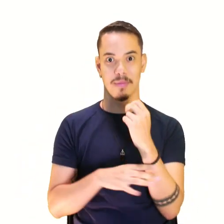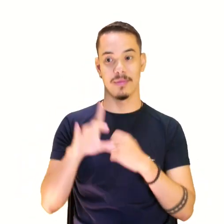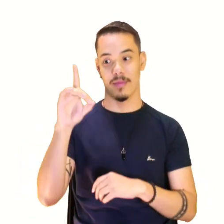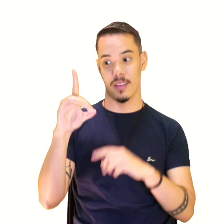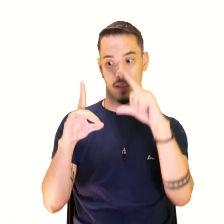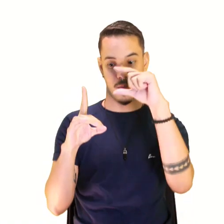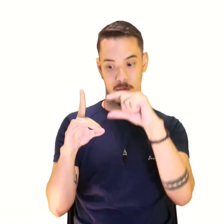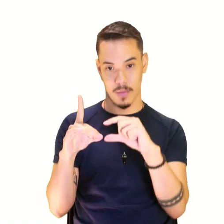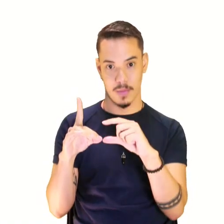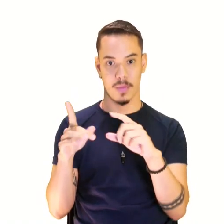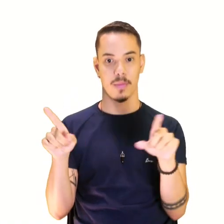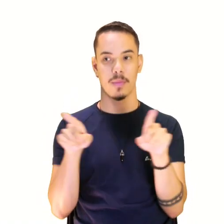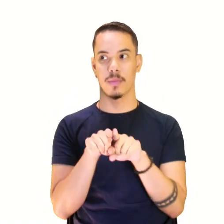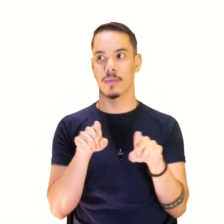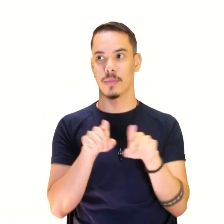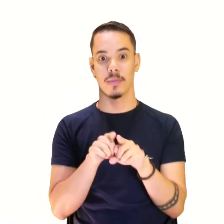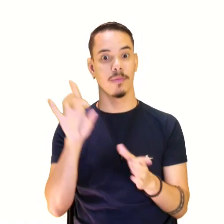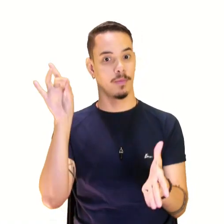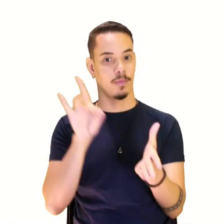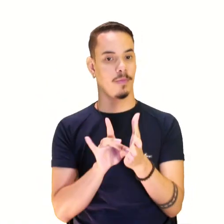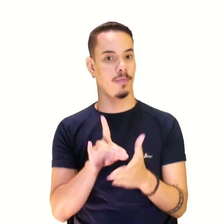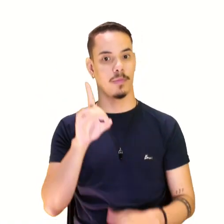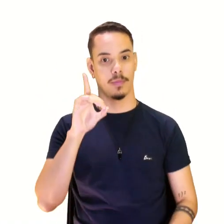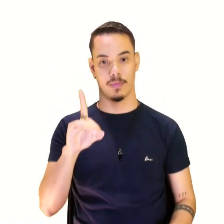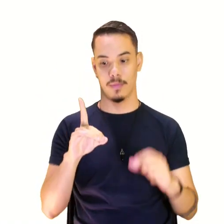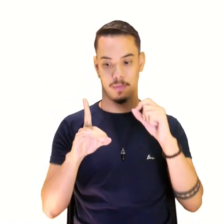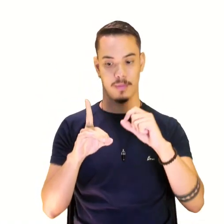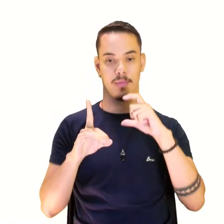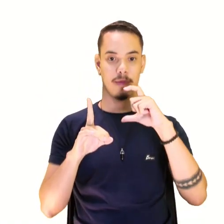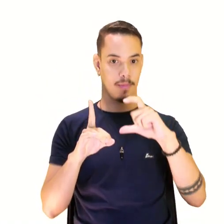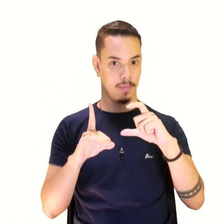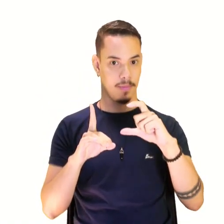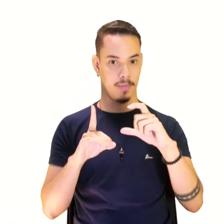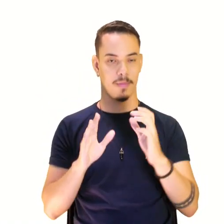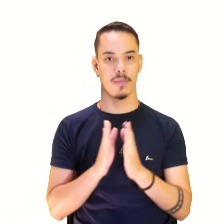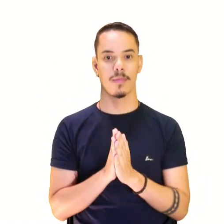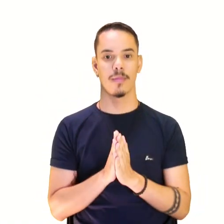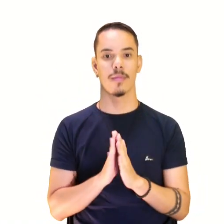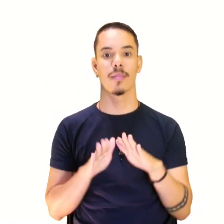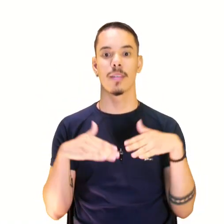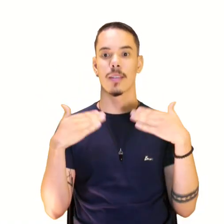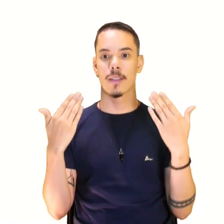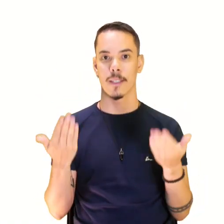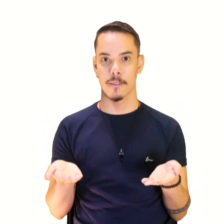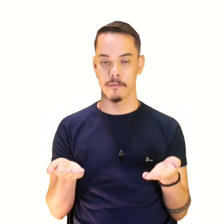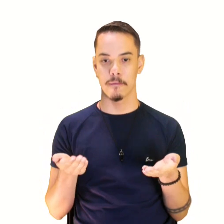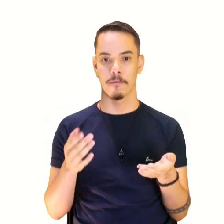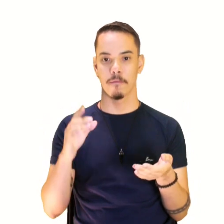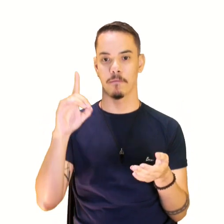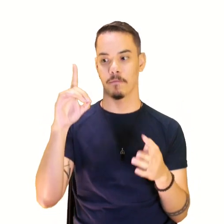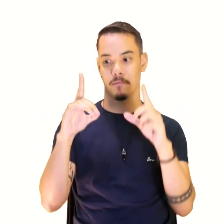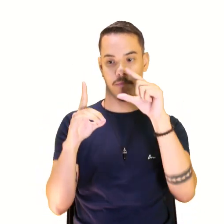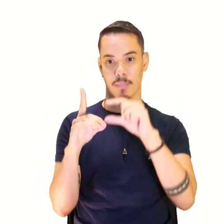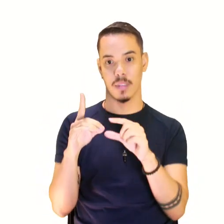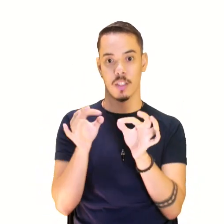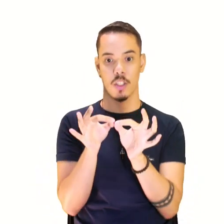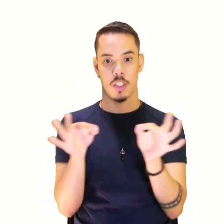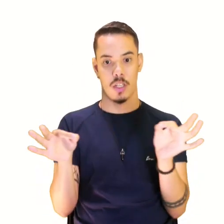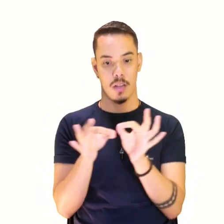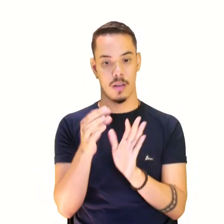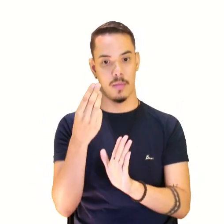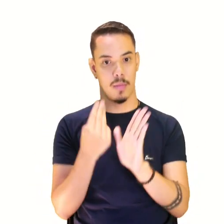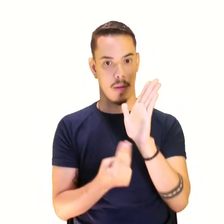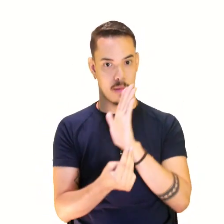e a medida na realidade, representada pelo D maiúsculo. Então, o D pequenininho é a distância no mapa, a distância no